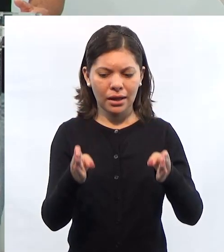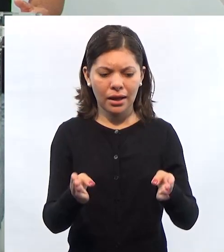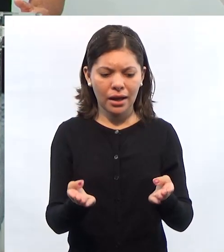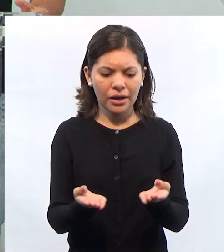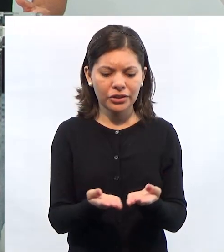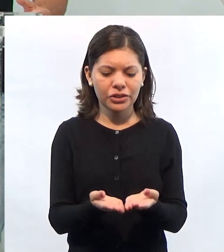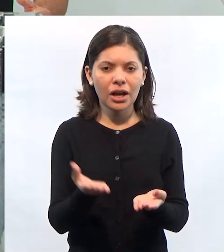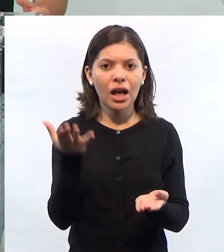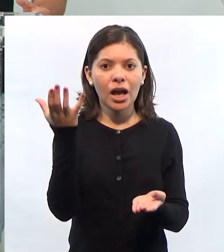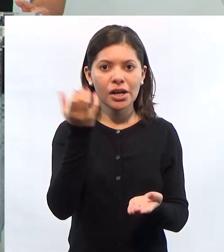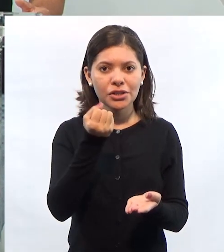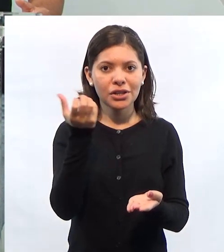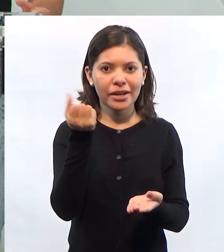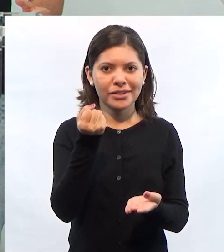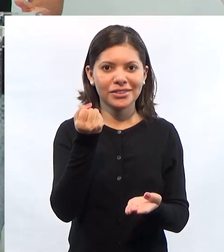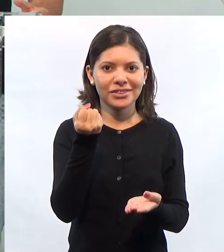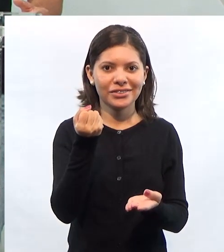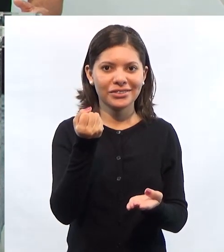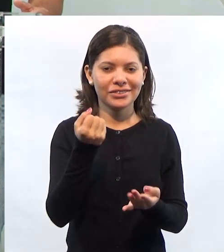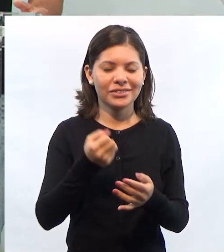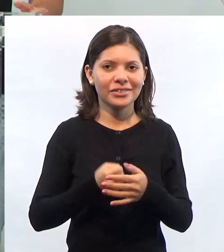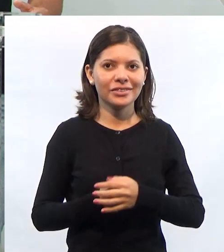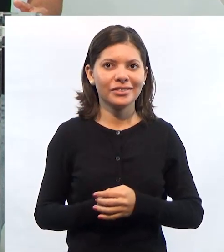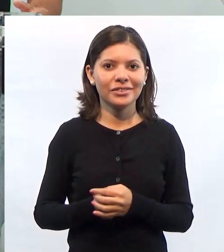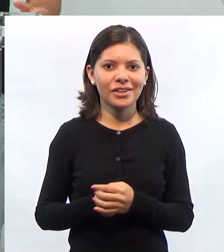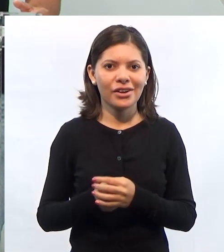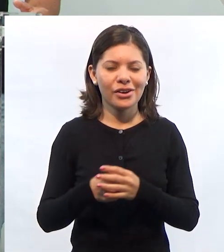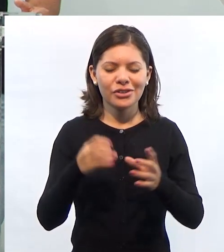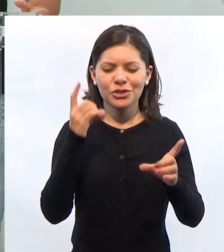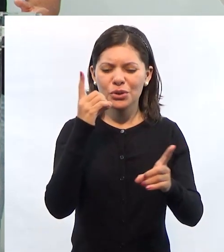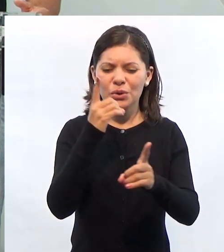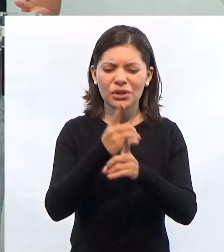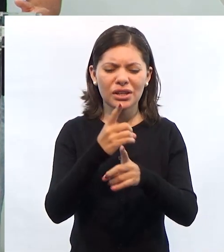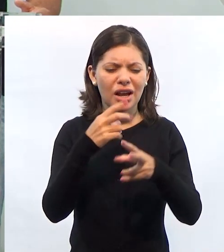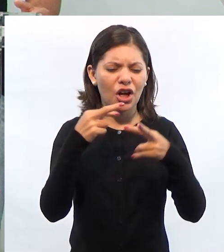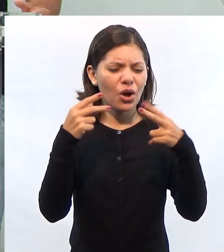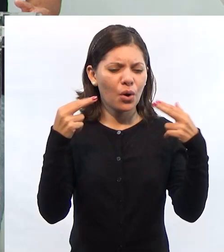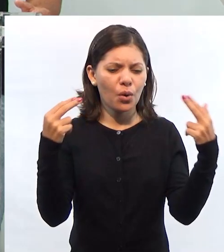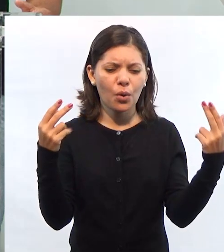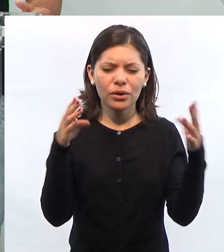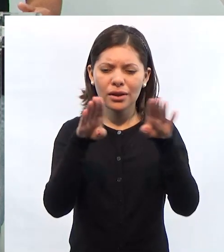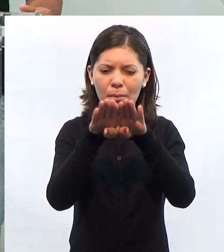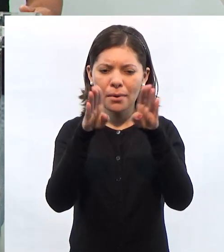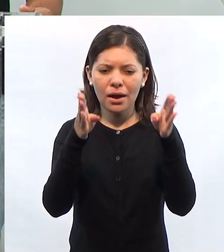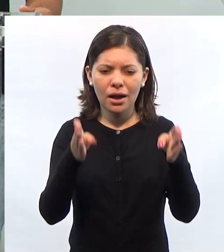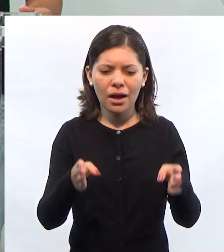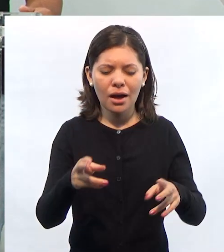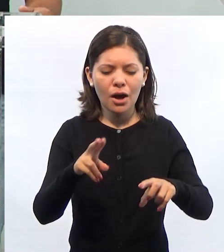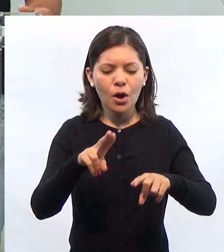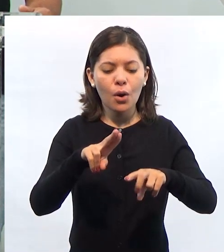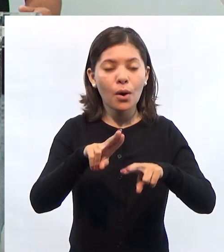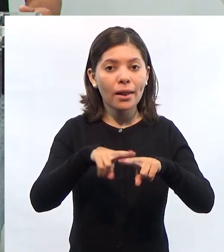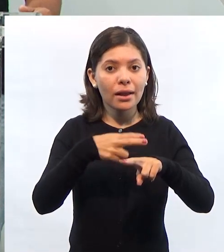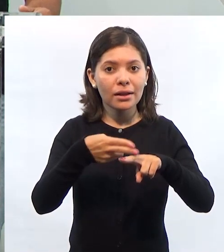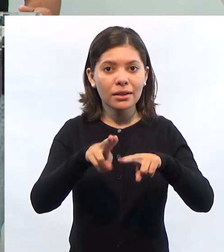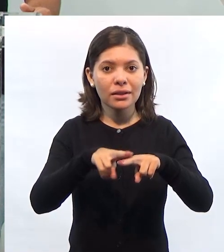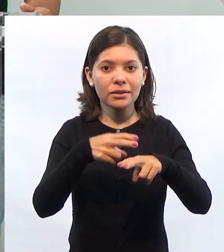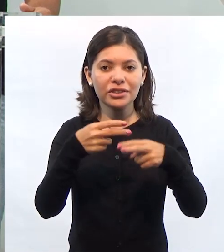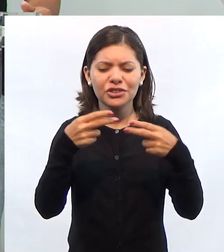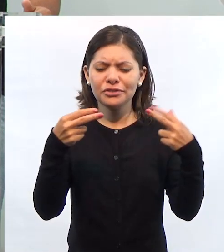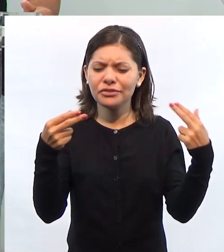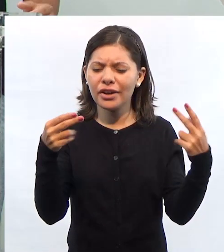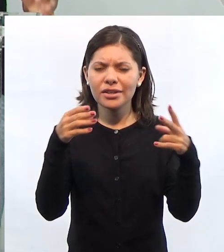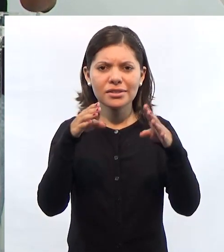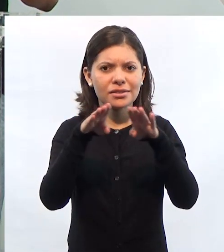leite esses longa vida pode pode encontrar também outras embalagens como achocolatado vários